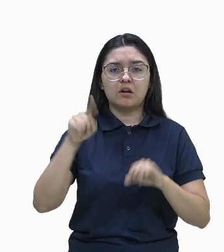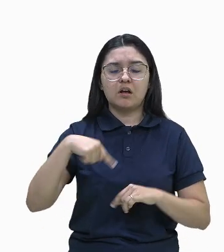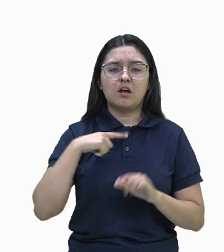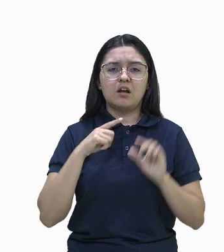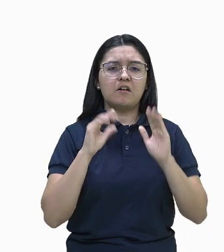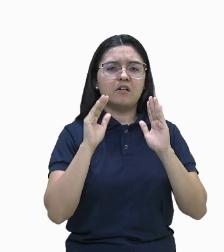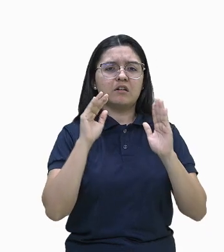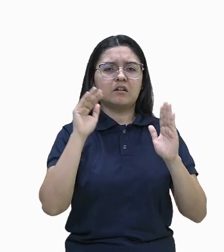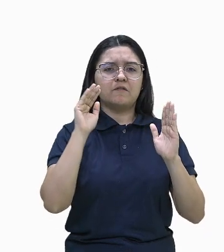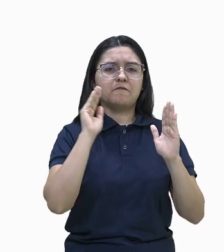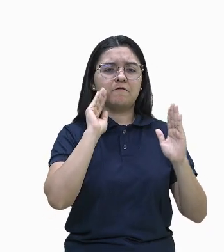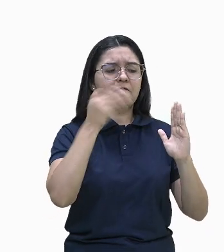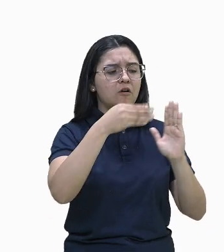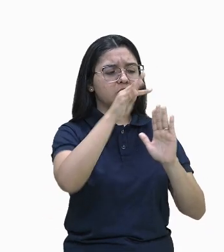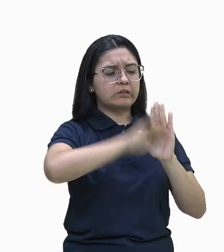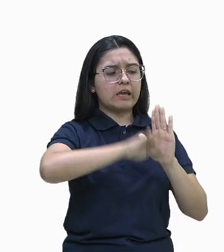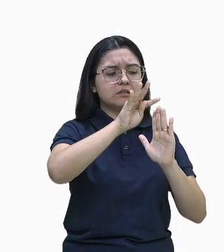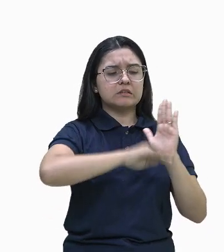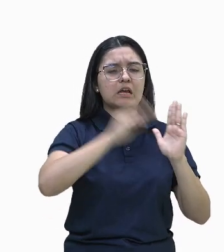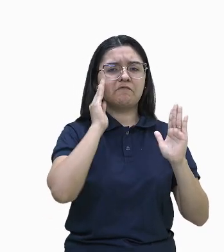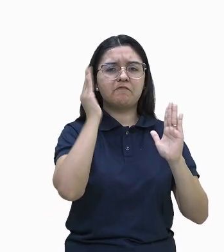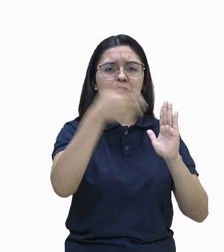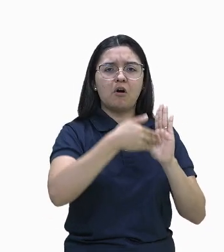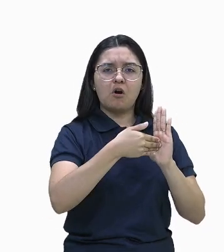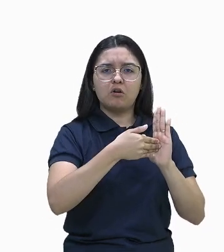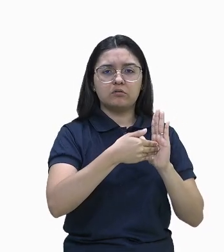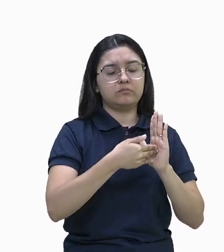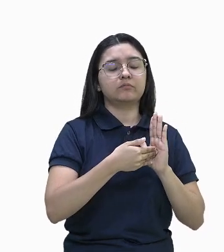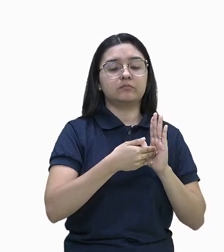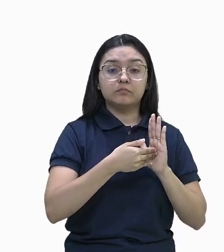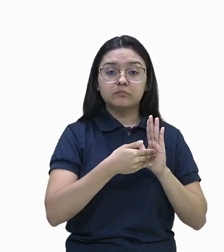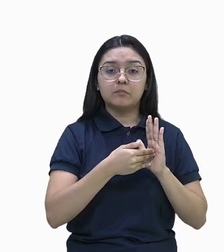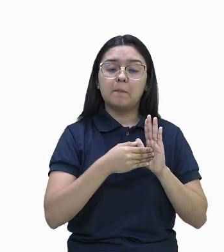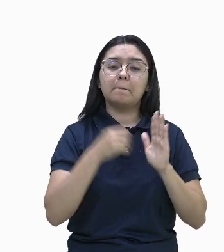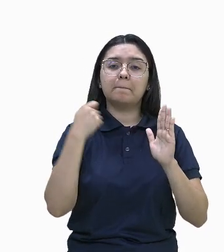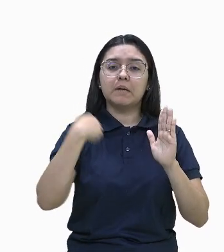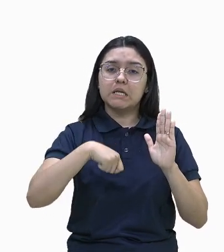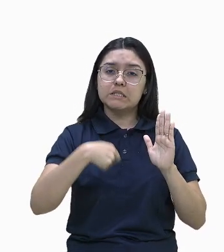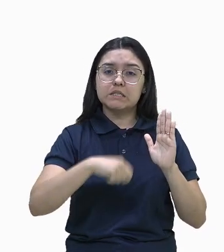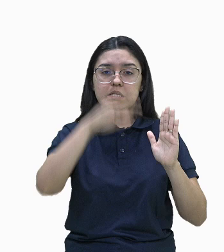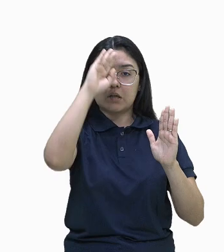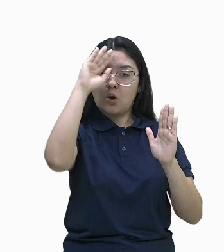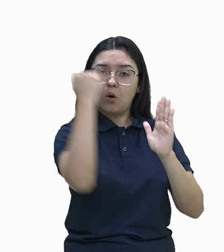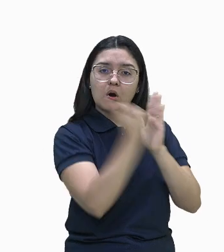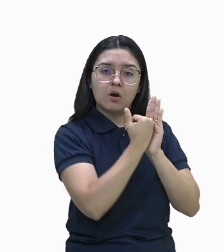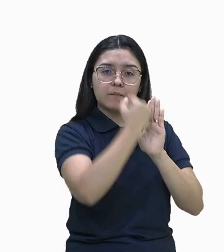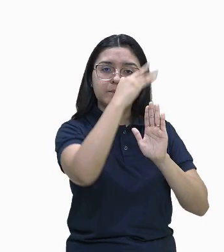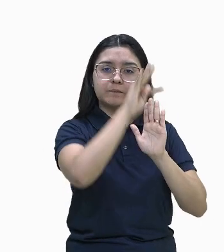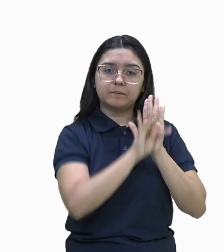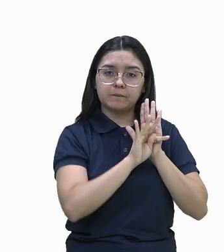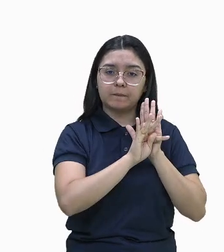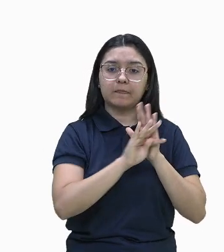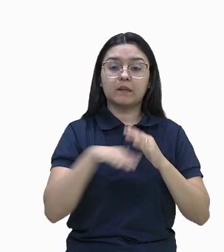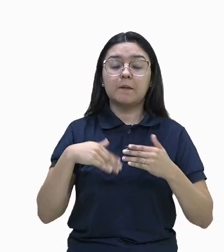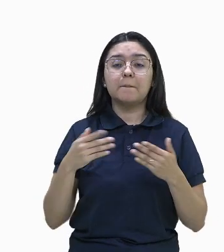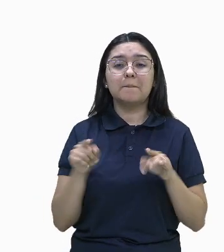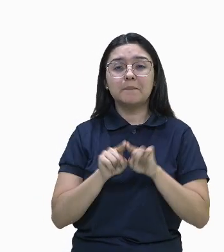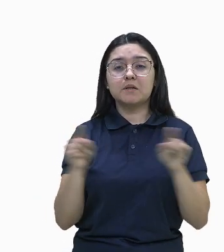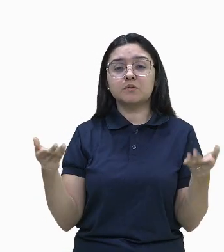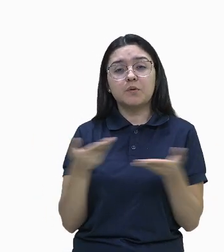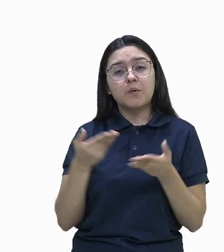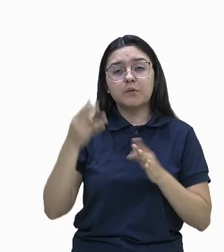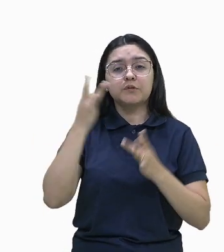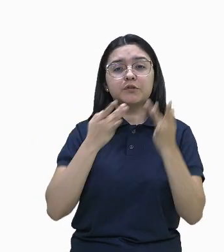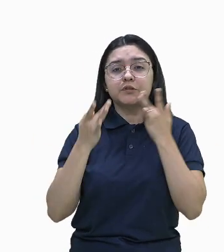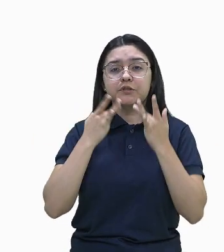muito atrelado ao texto, não foge do texto, tem que ser o que está ali no texto. Então, hoje o teatro contemporâneo